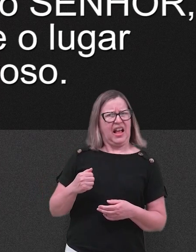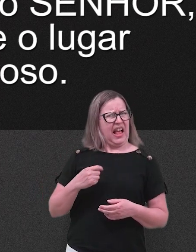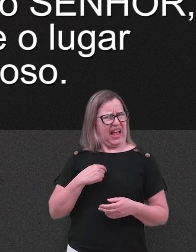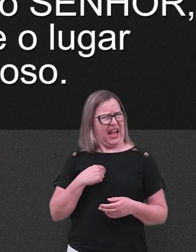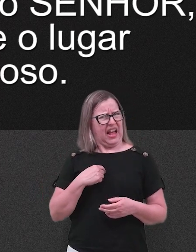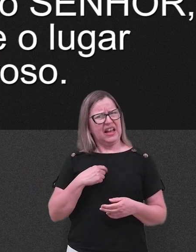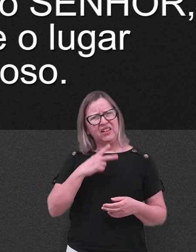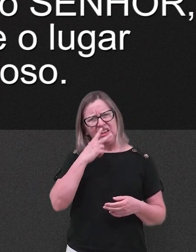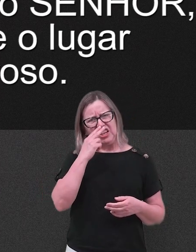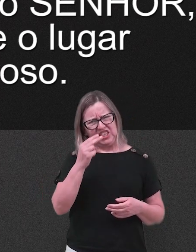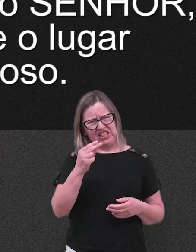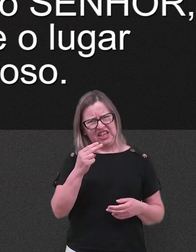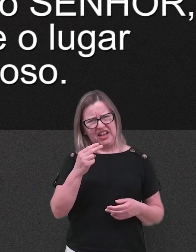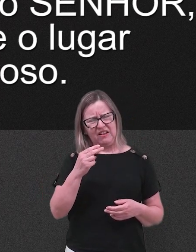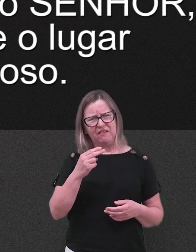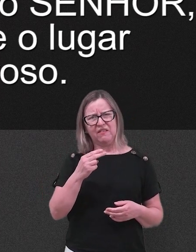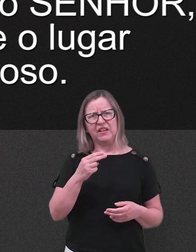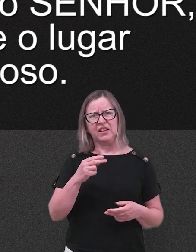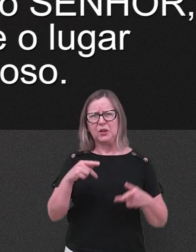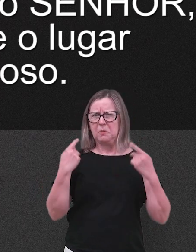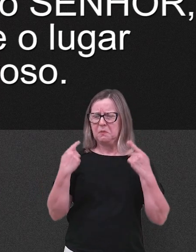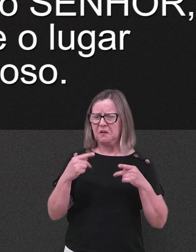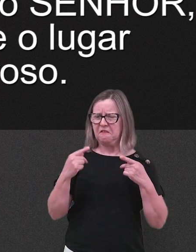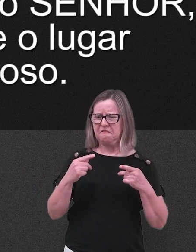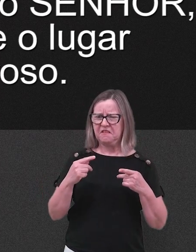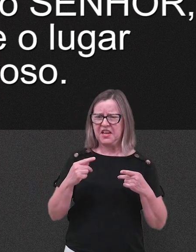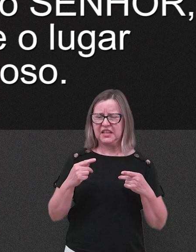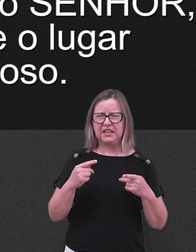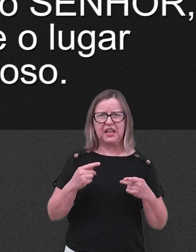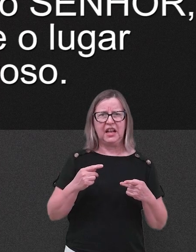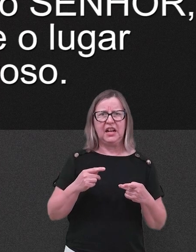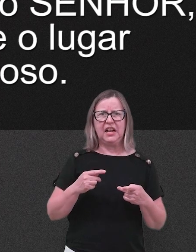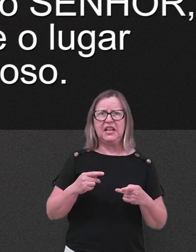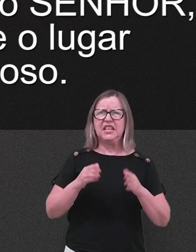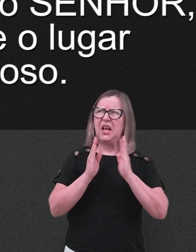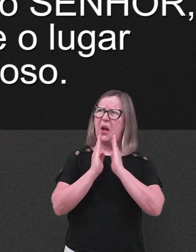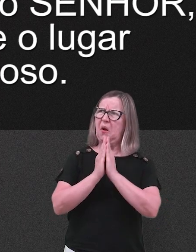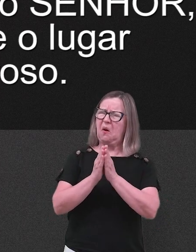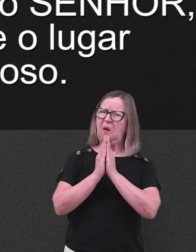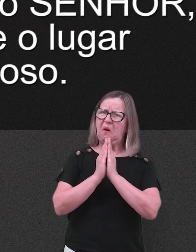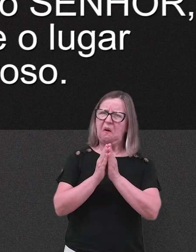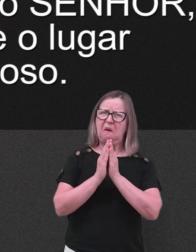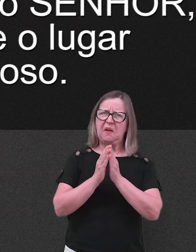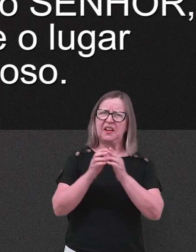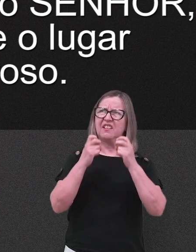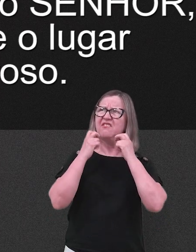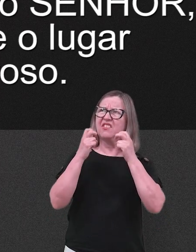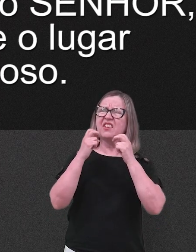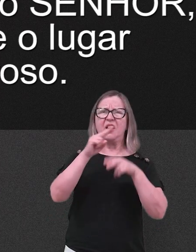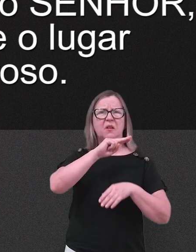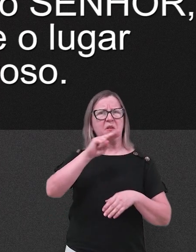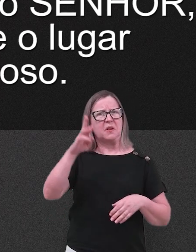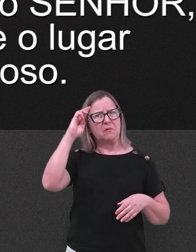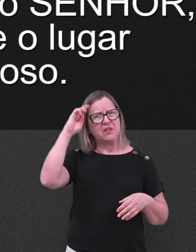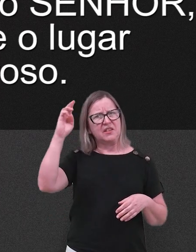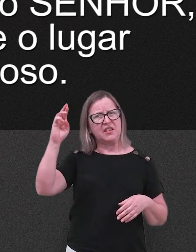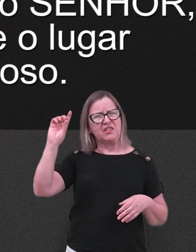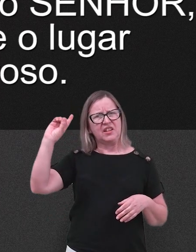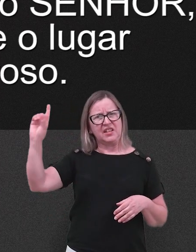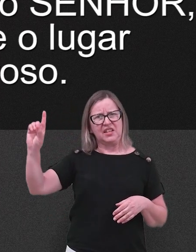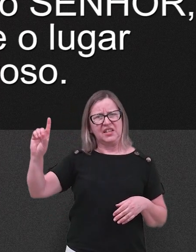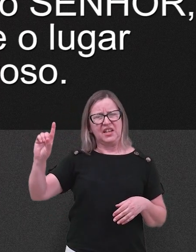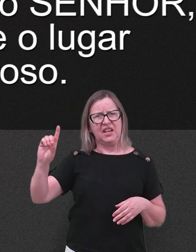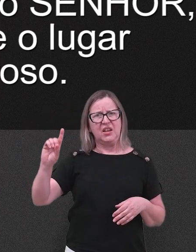ia ter comigo, por-se em pé, invocaria o nome do Senhor seu Deus, moveria a mão sobre o lugar da lepra